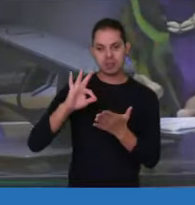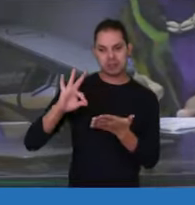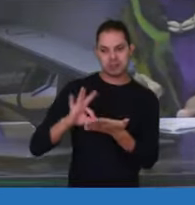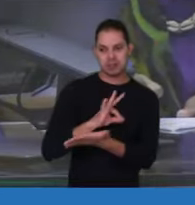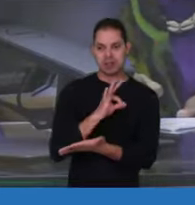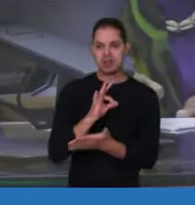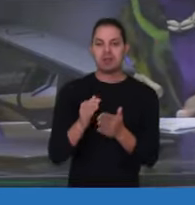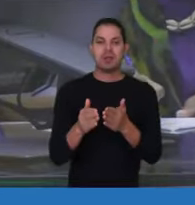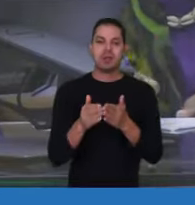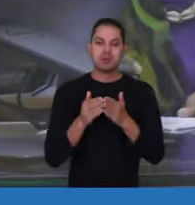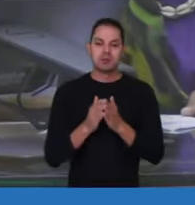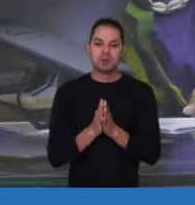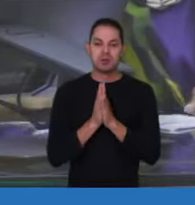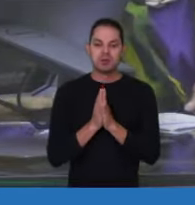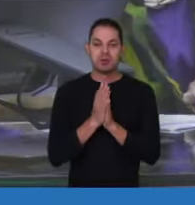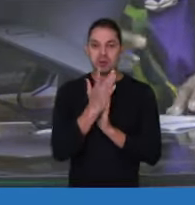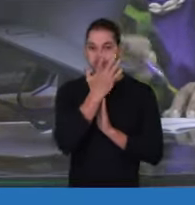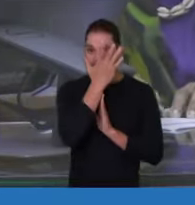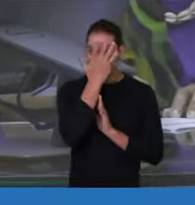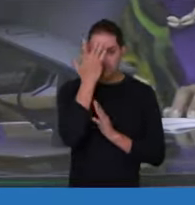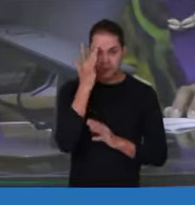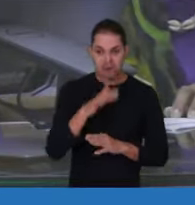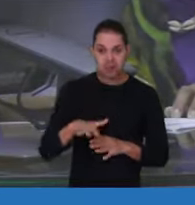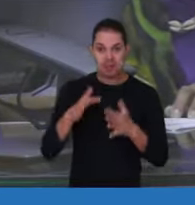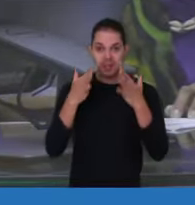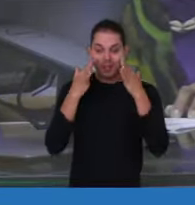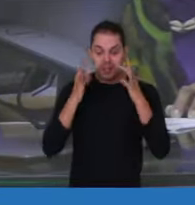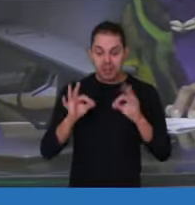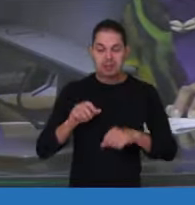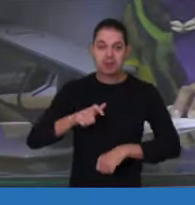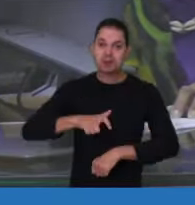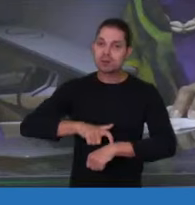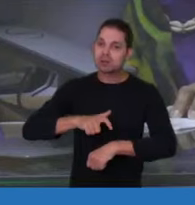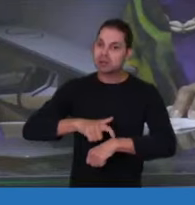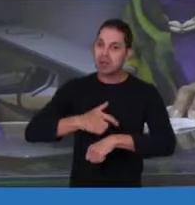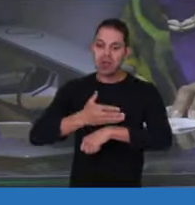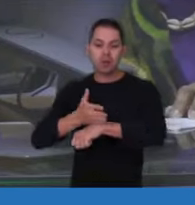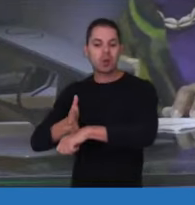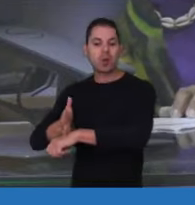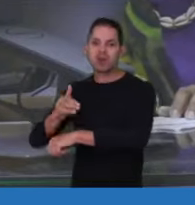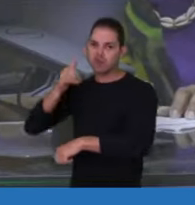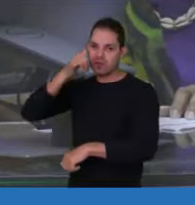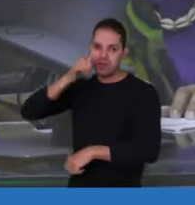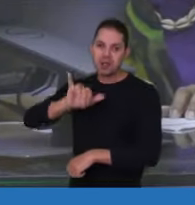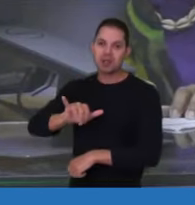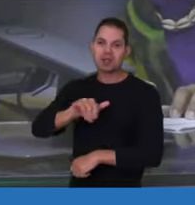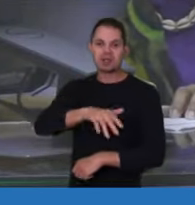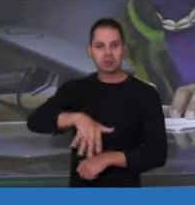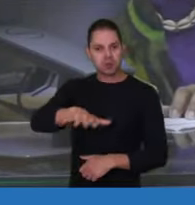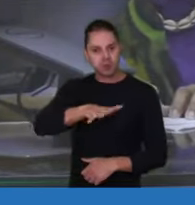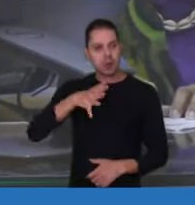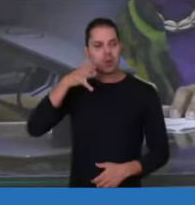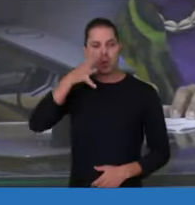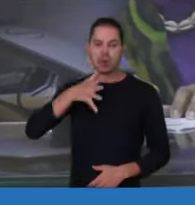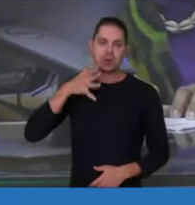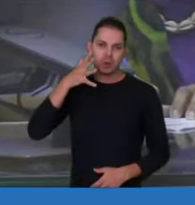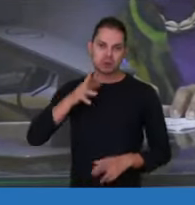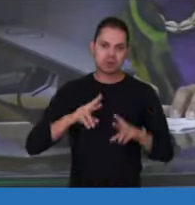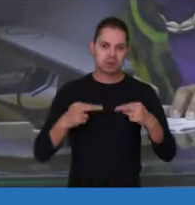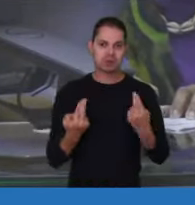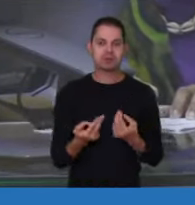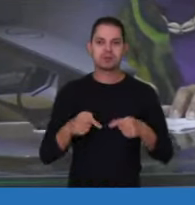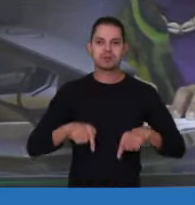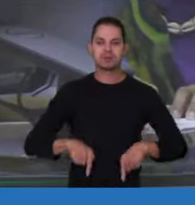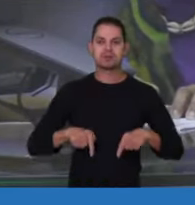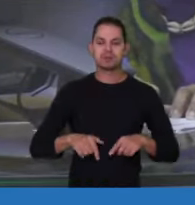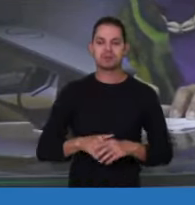que as pessoas tenham atenção ao tempo para que a gente possa ouvir todo mundo nessa sessão.